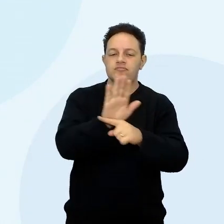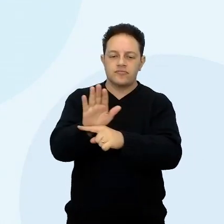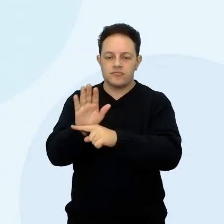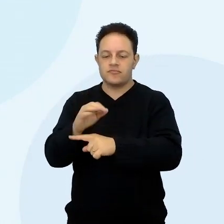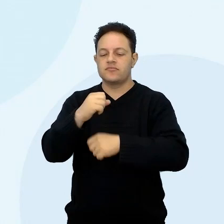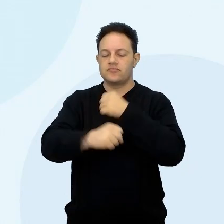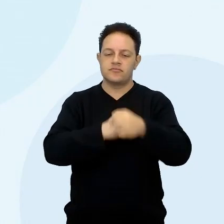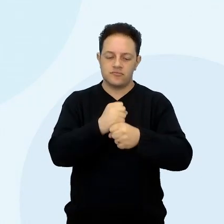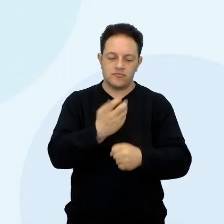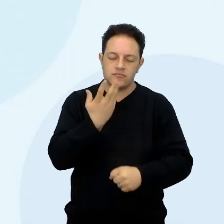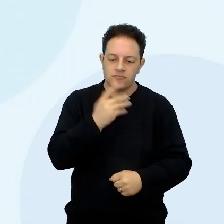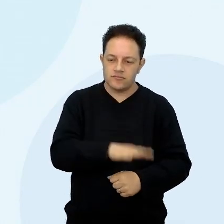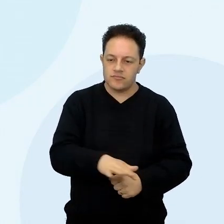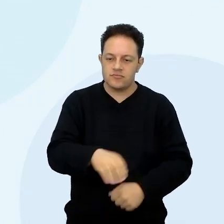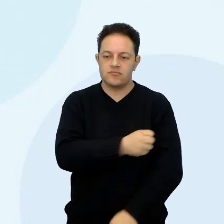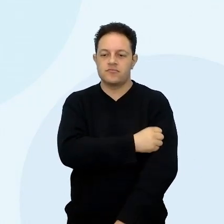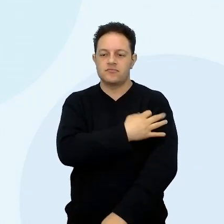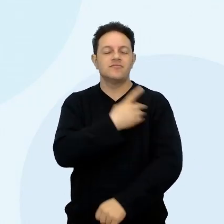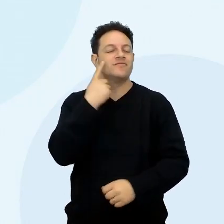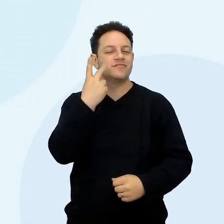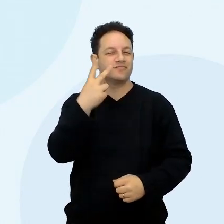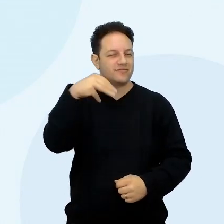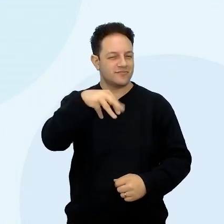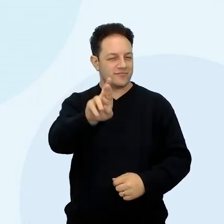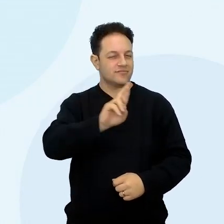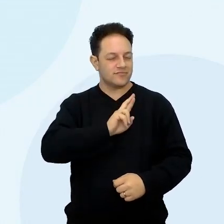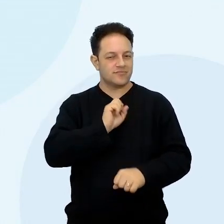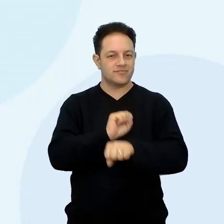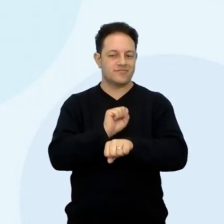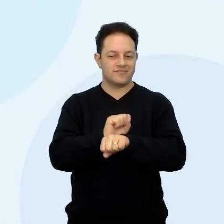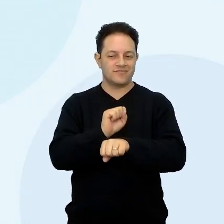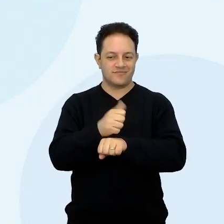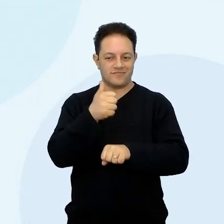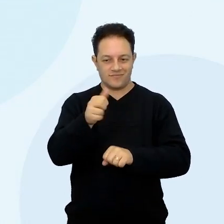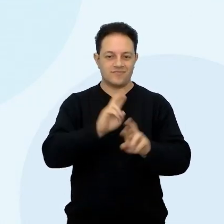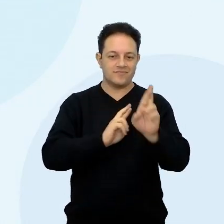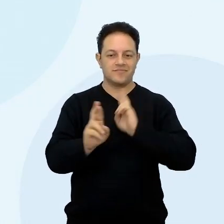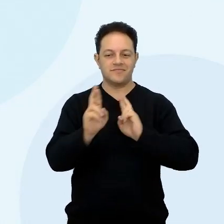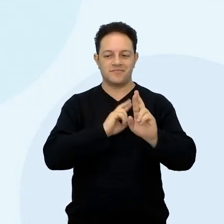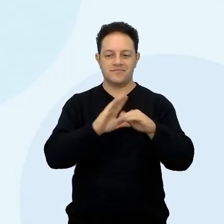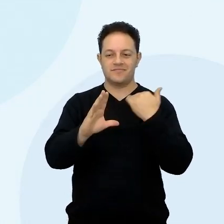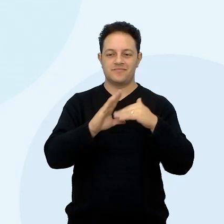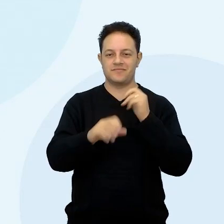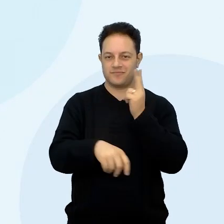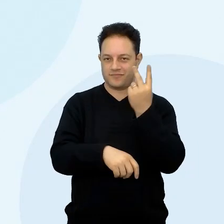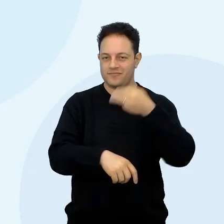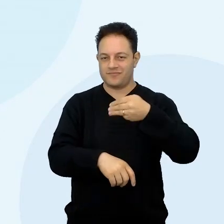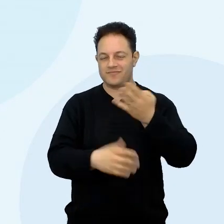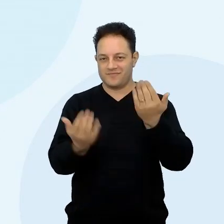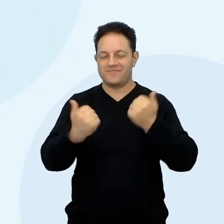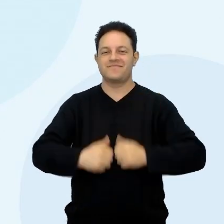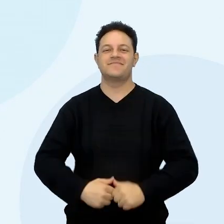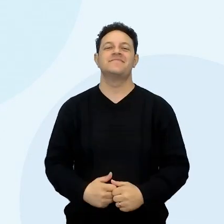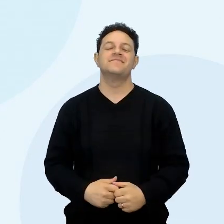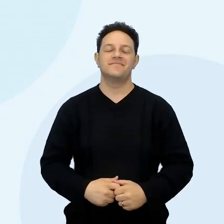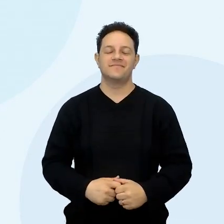anos iniciais. 2 minutinhos, responde aí pra gente contribuindo no chat.